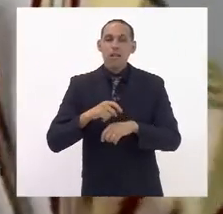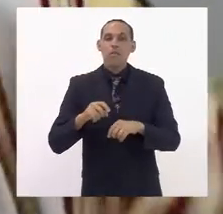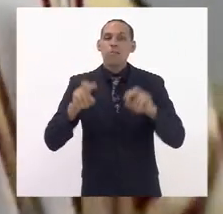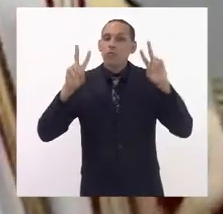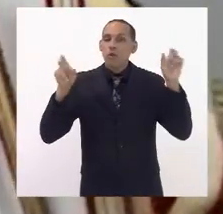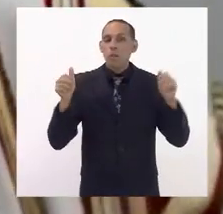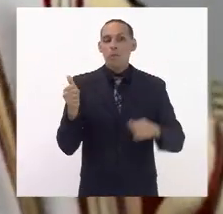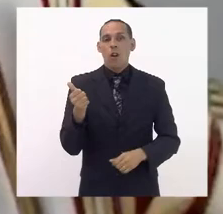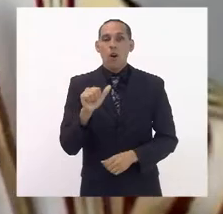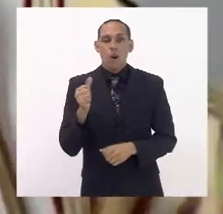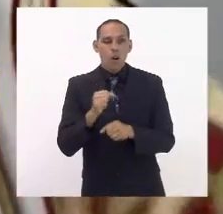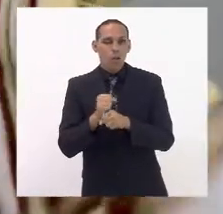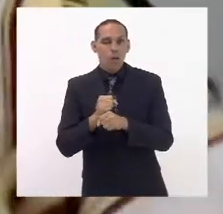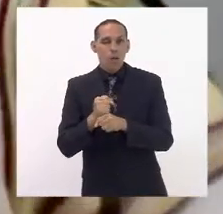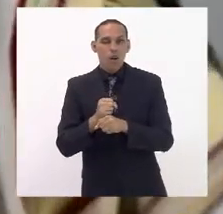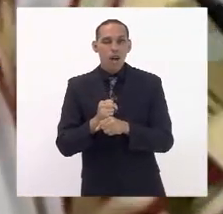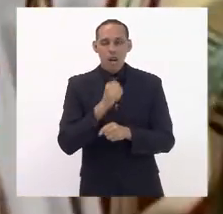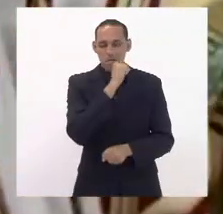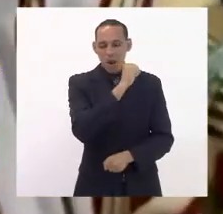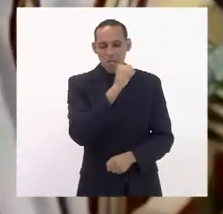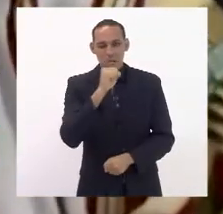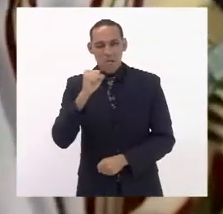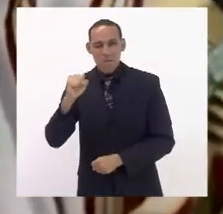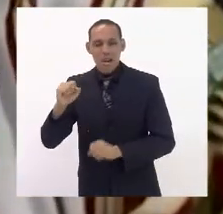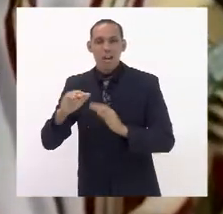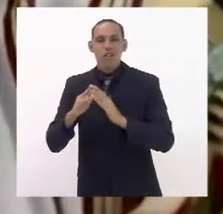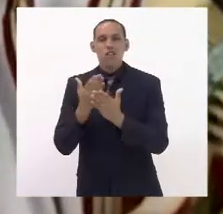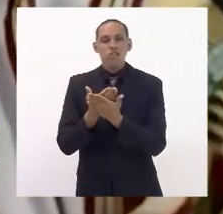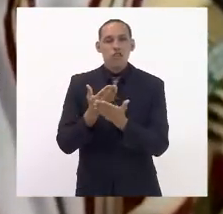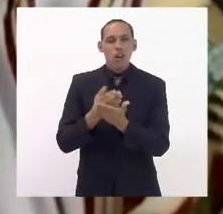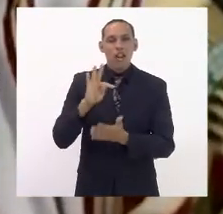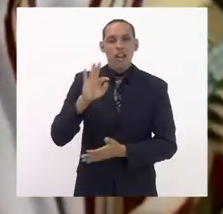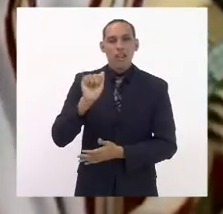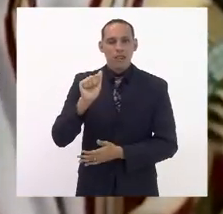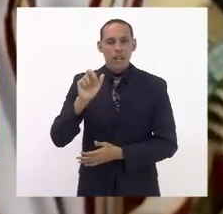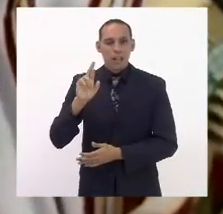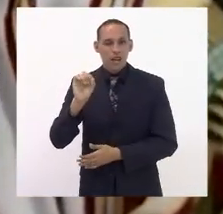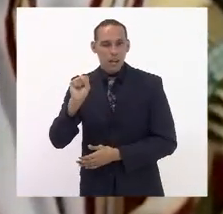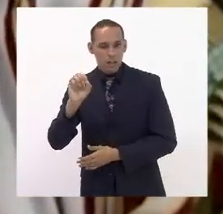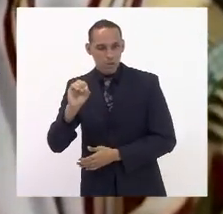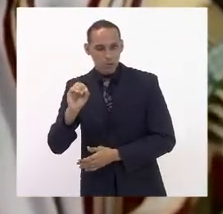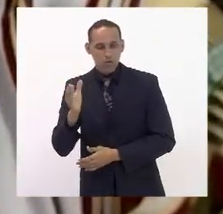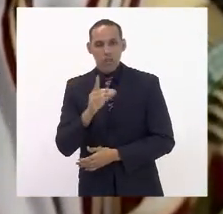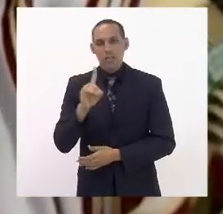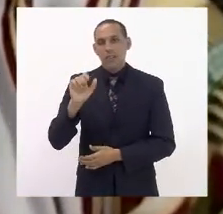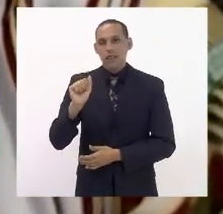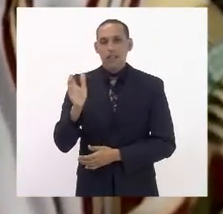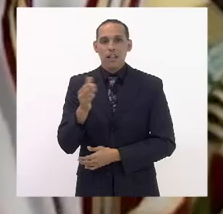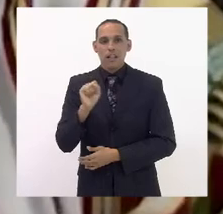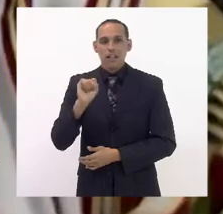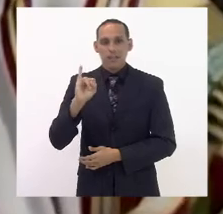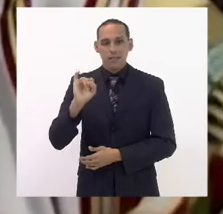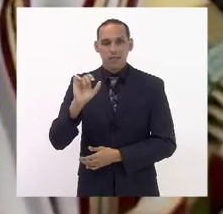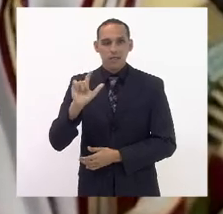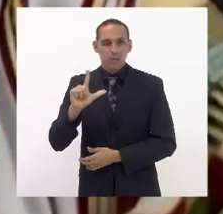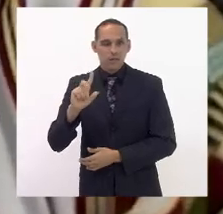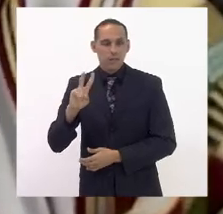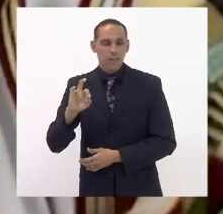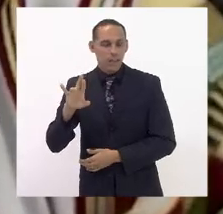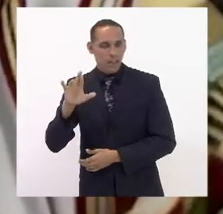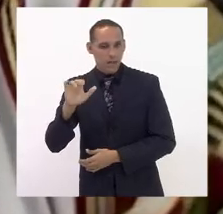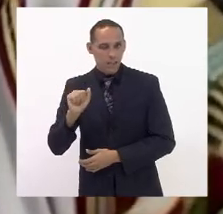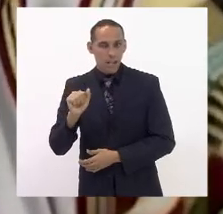anos do massacre em Realengo na escola Tasso da Silveira. Completam 11 anos hoje, dia